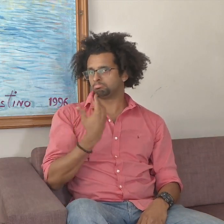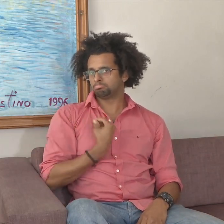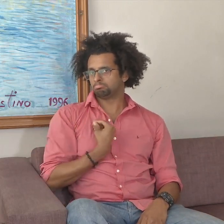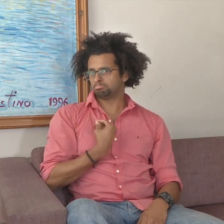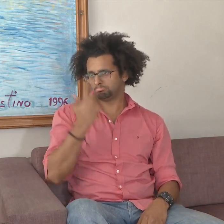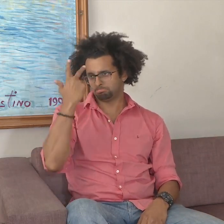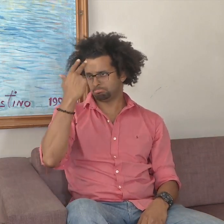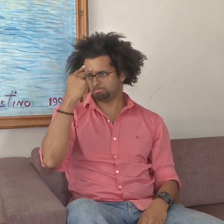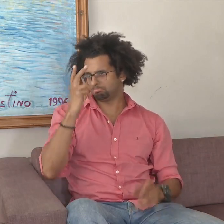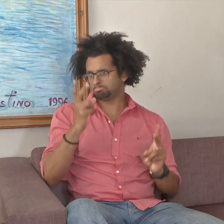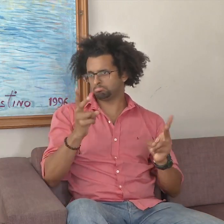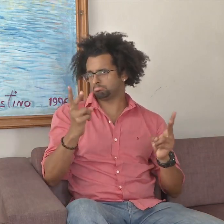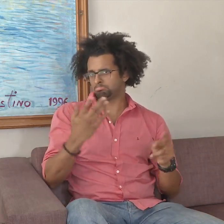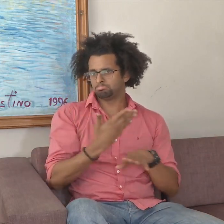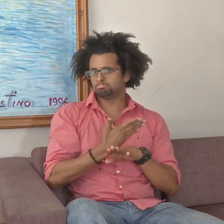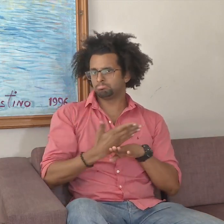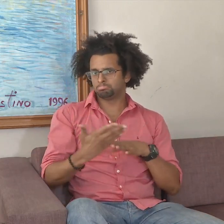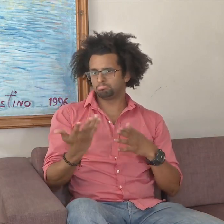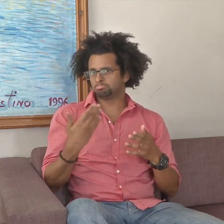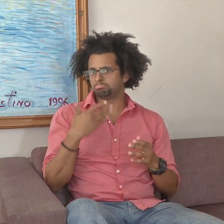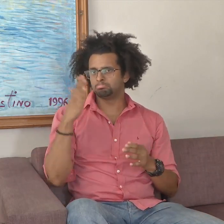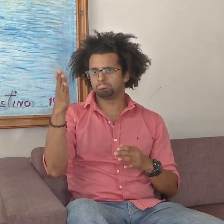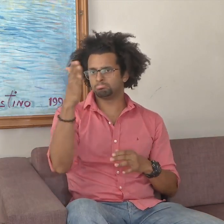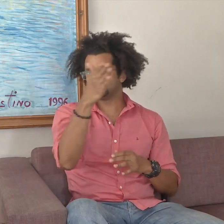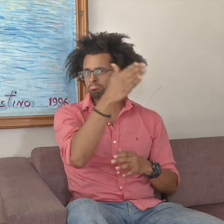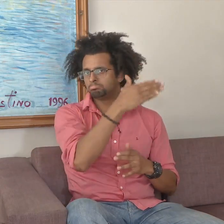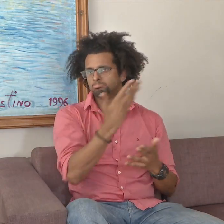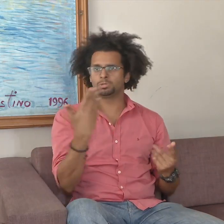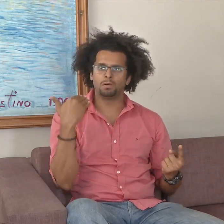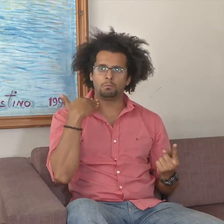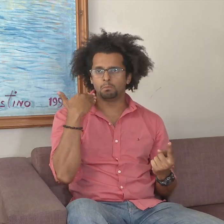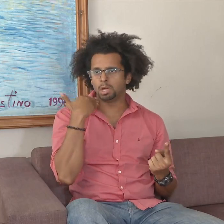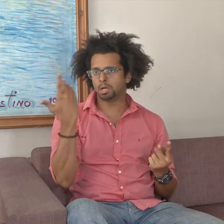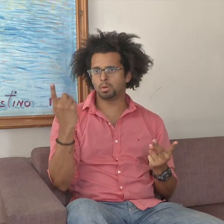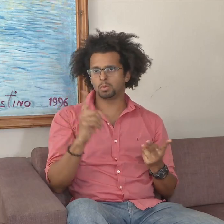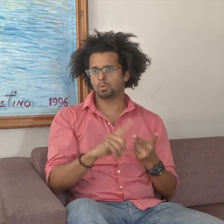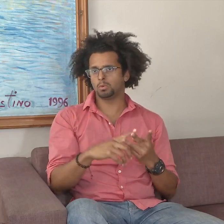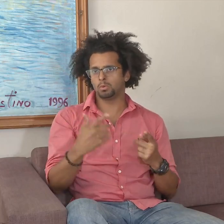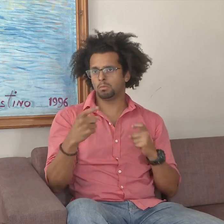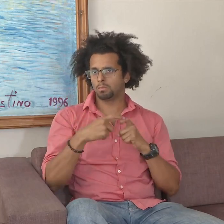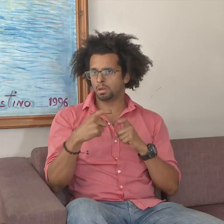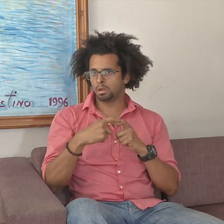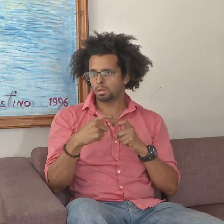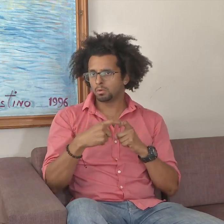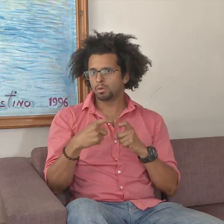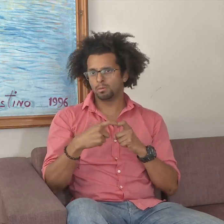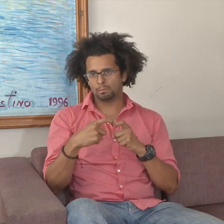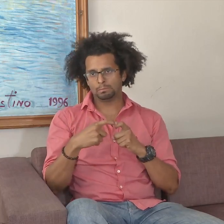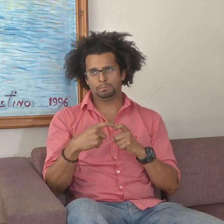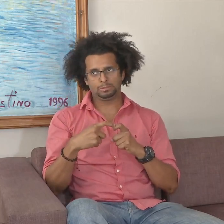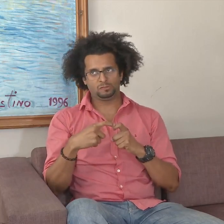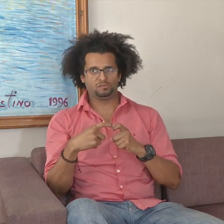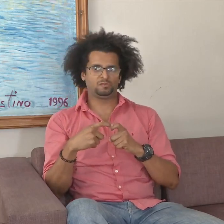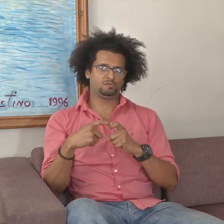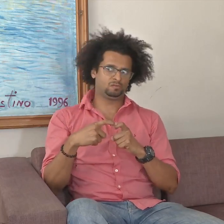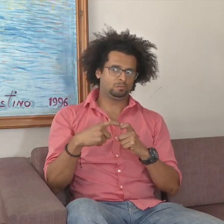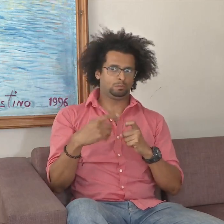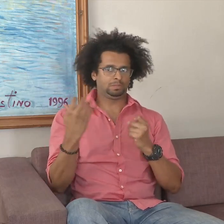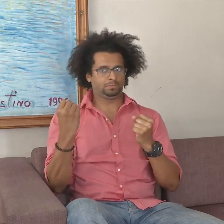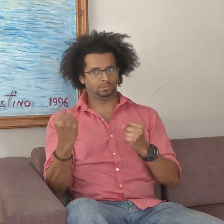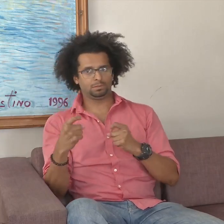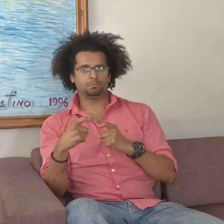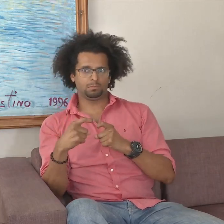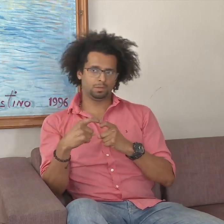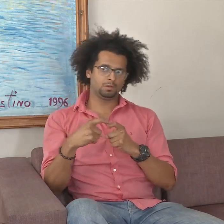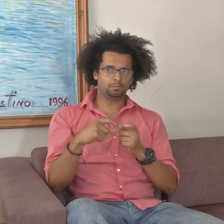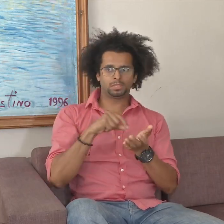Mas eu consigo viver normalmente. Já sou acostumado a visitar lugares como bancos. Na área médica, um